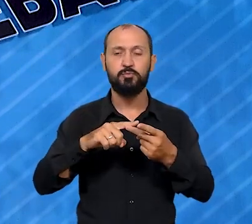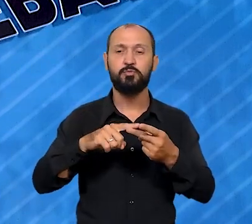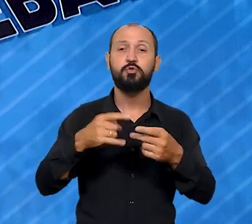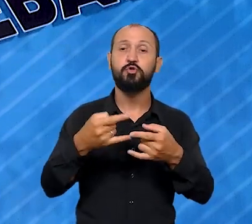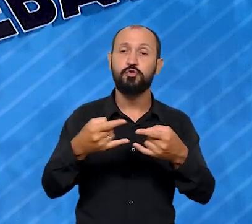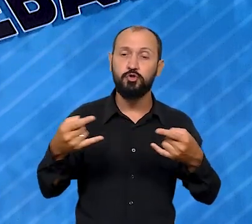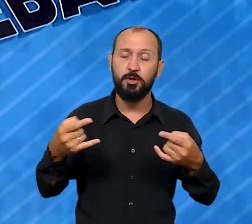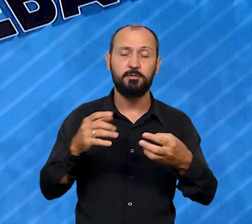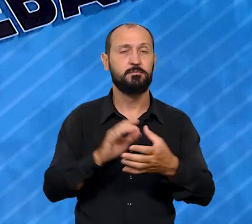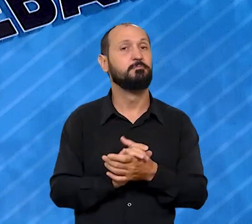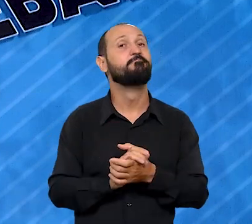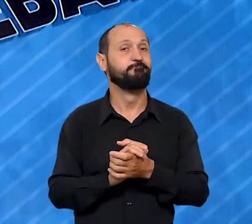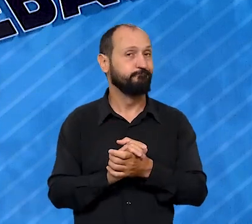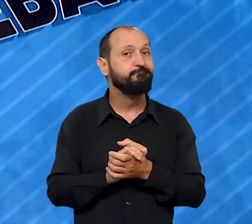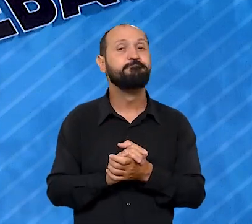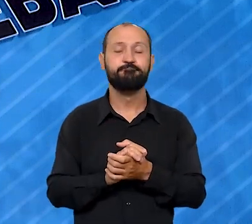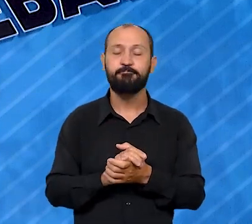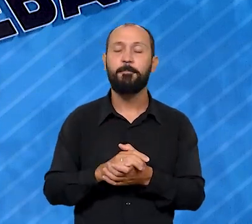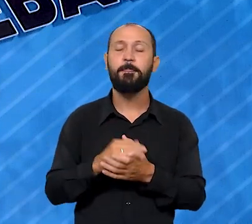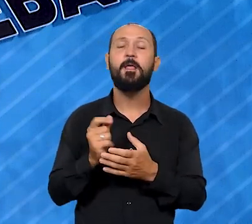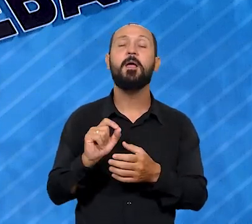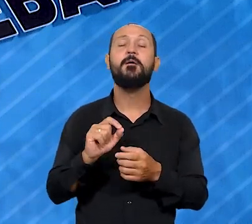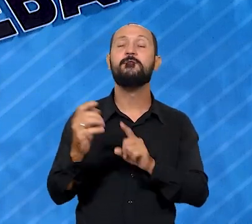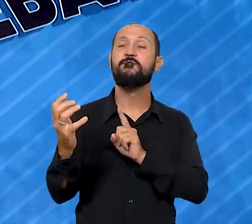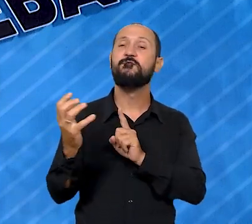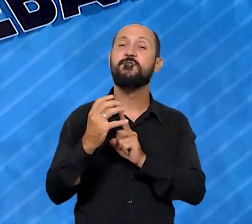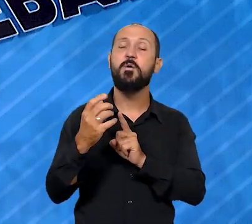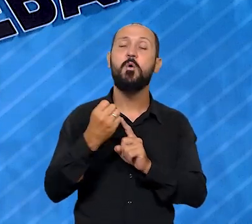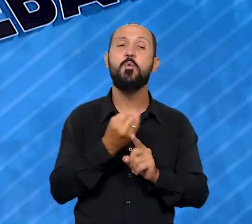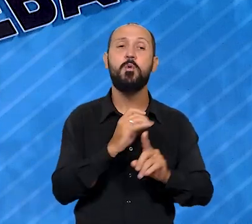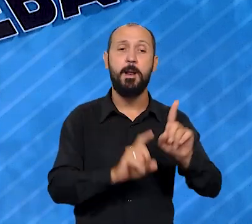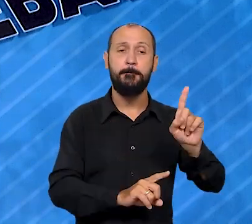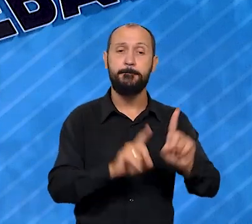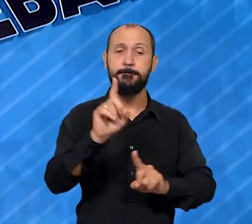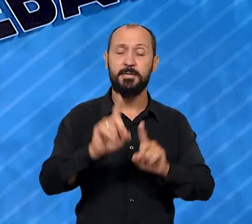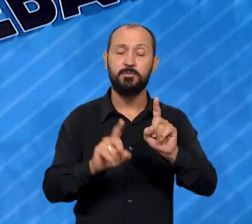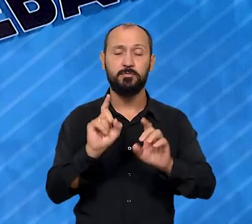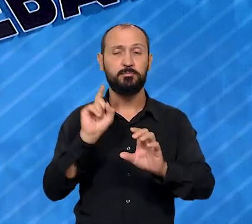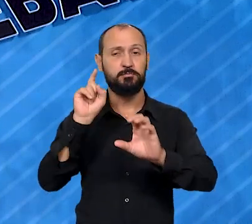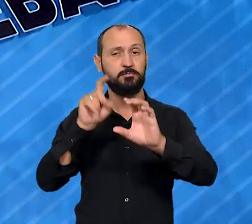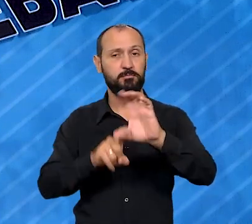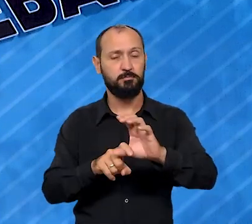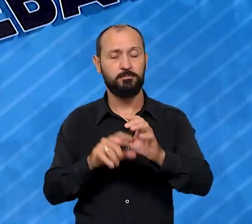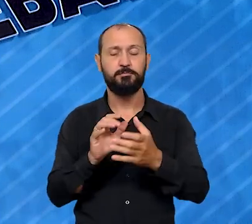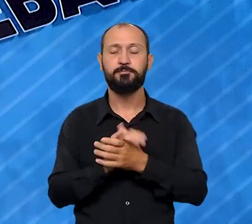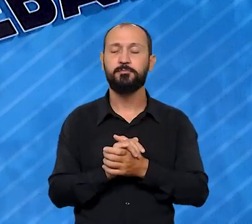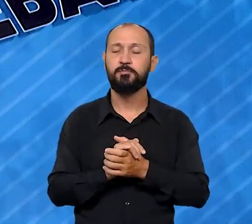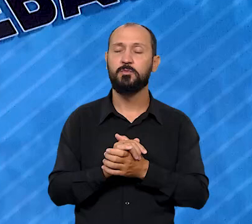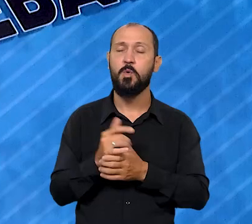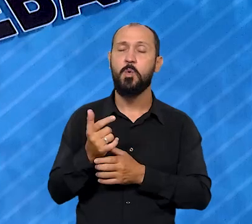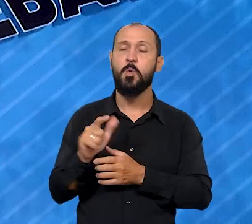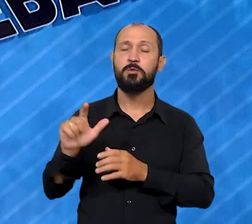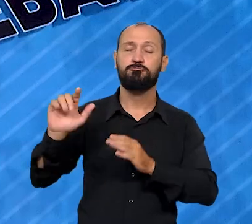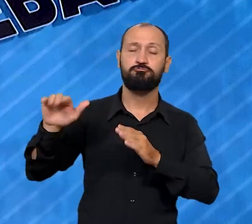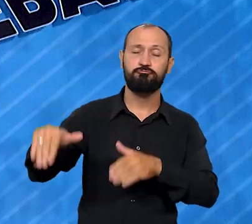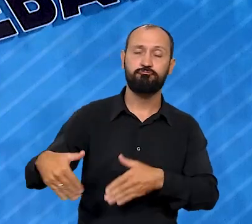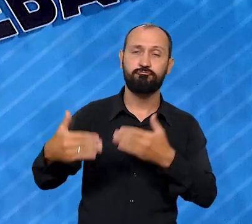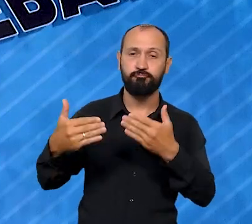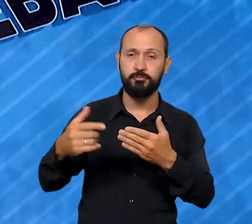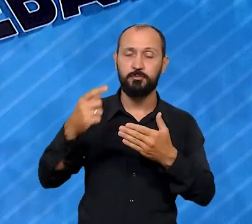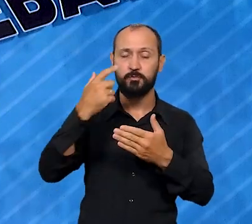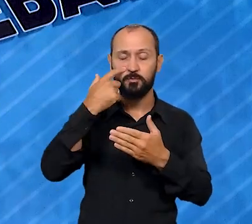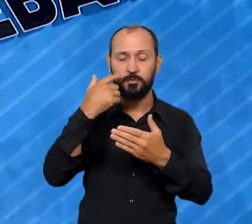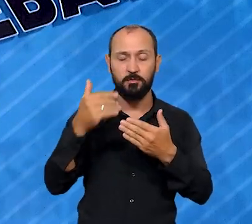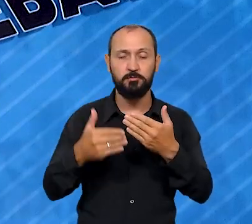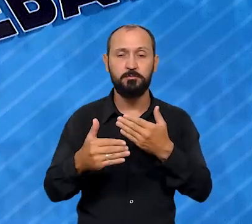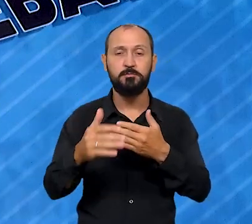consignados, cheques. E isso faz com que aumente o número de pessoas que acabam sendo endividadas. Por outro lado também, nós